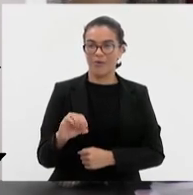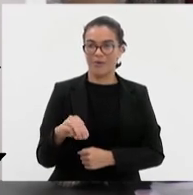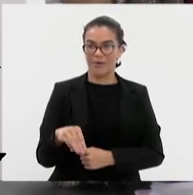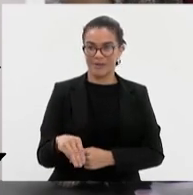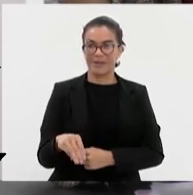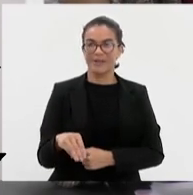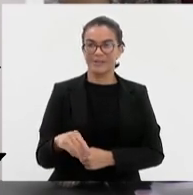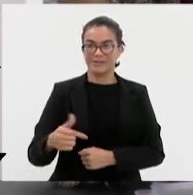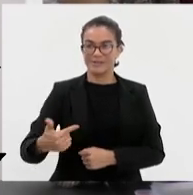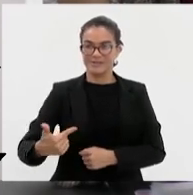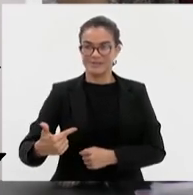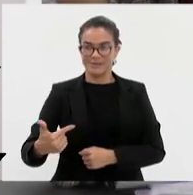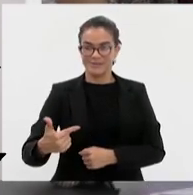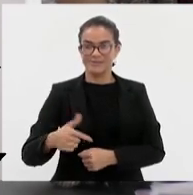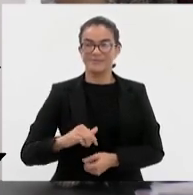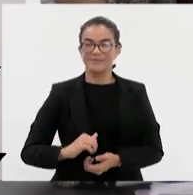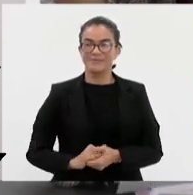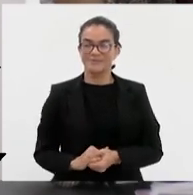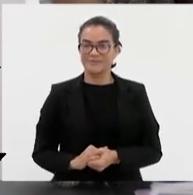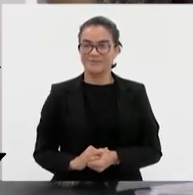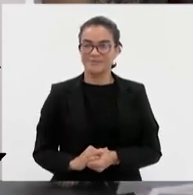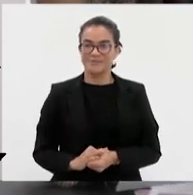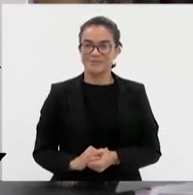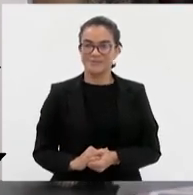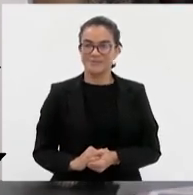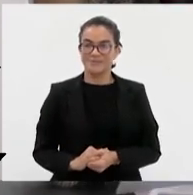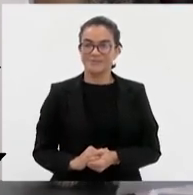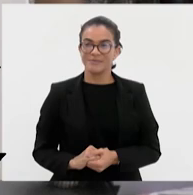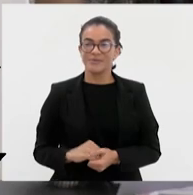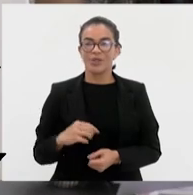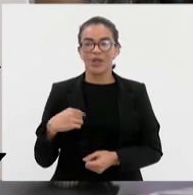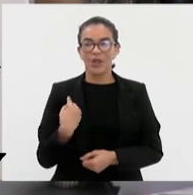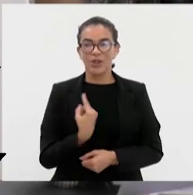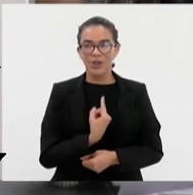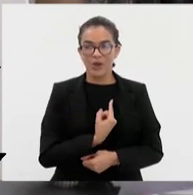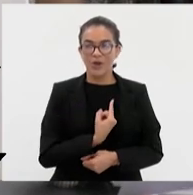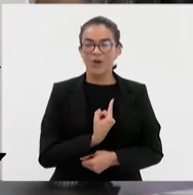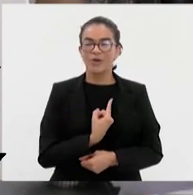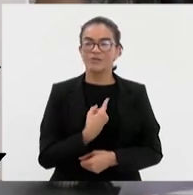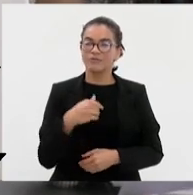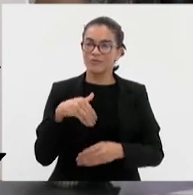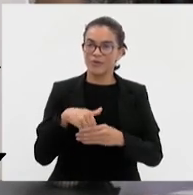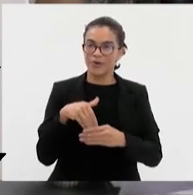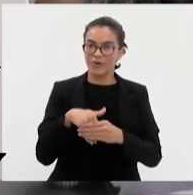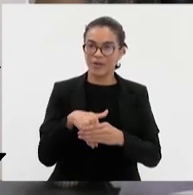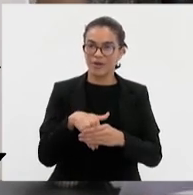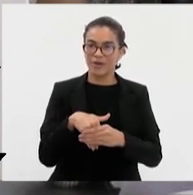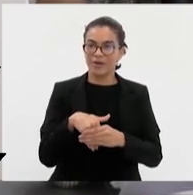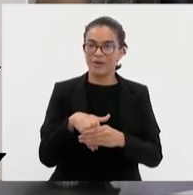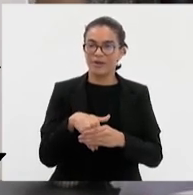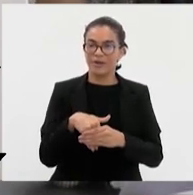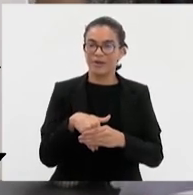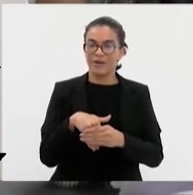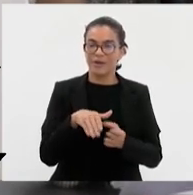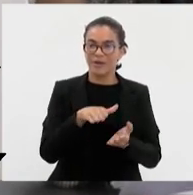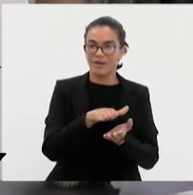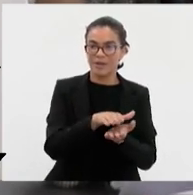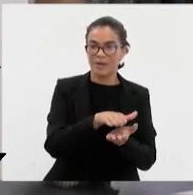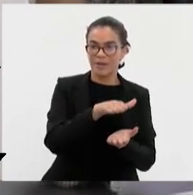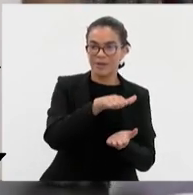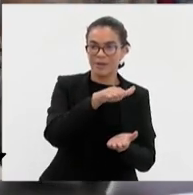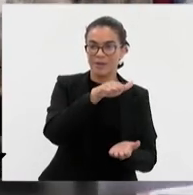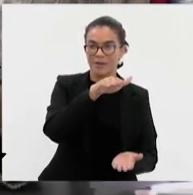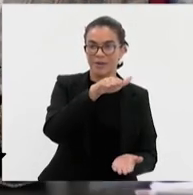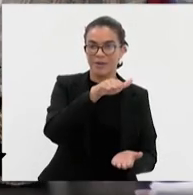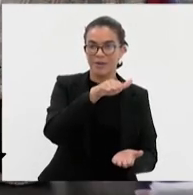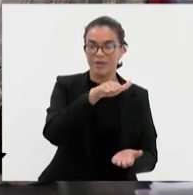Amorim segundo. Amorim segundo. Que possamos votar em o bloco do, da, do... Só o